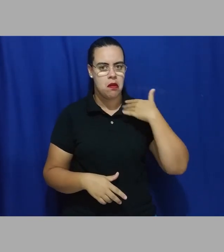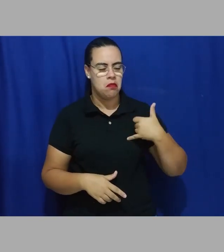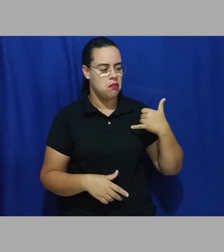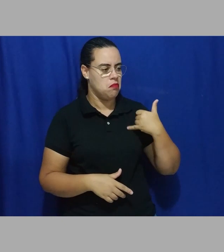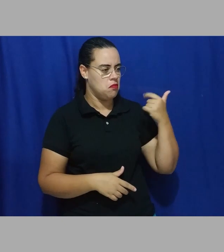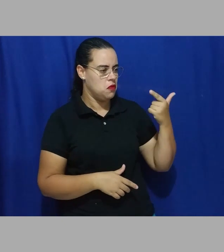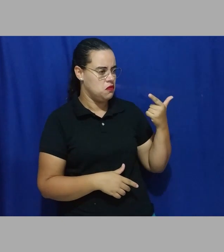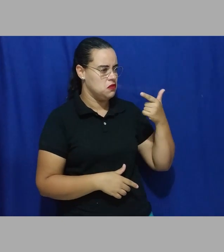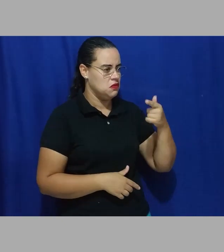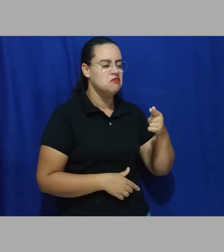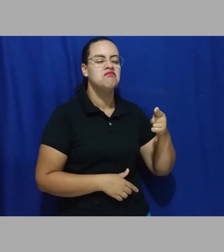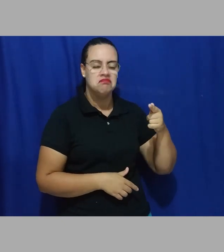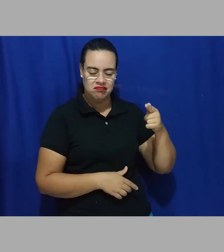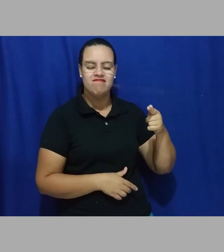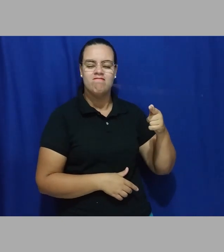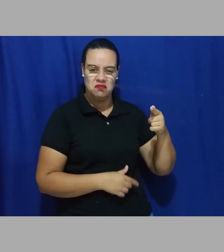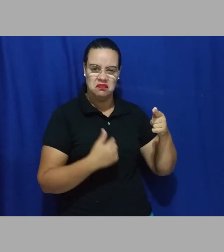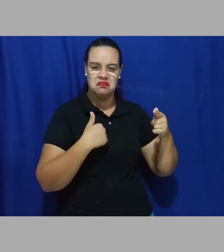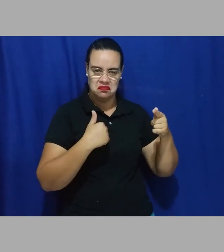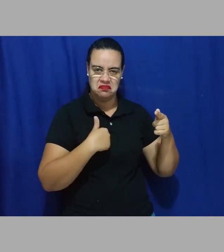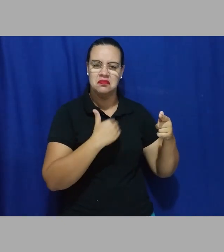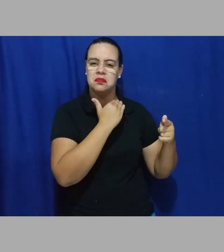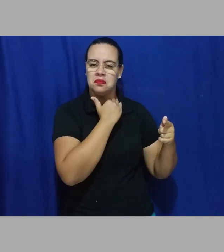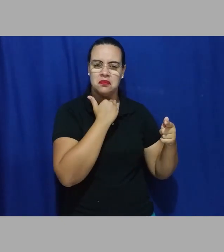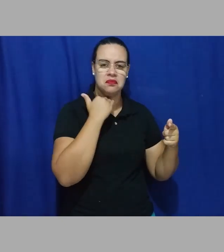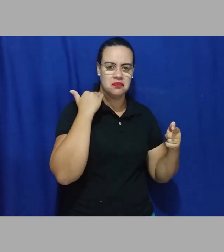Eu vou morrer aos 27.